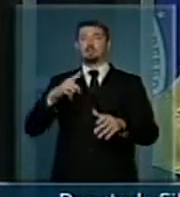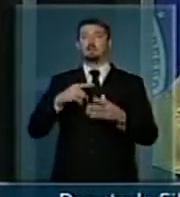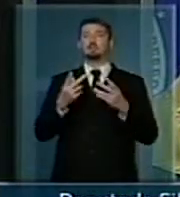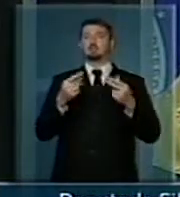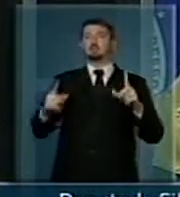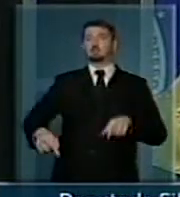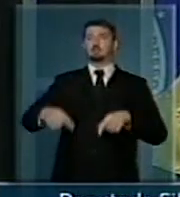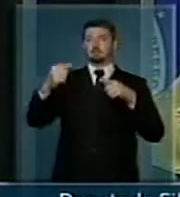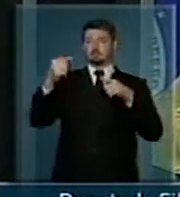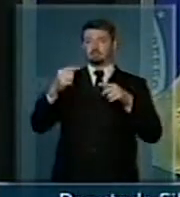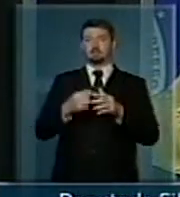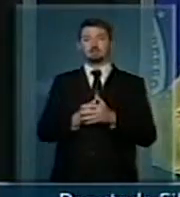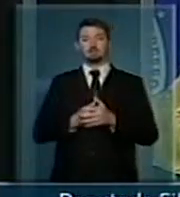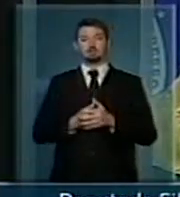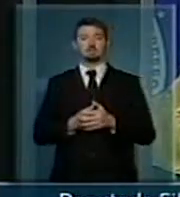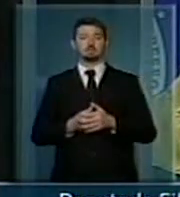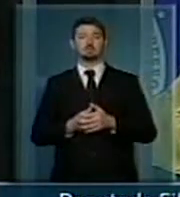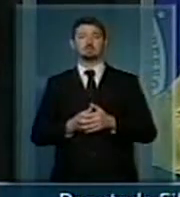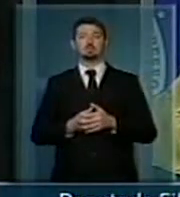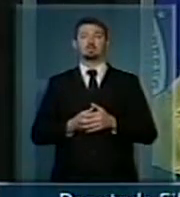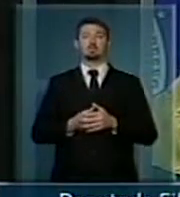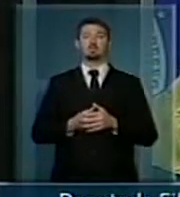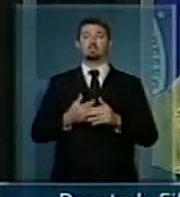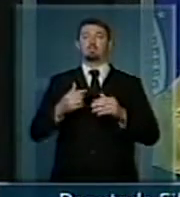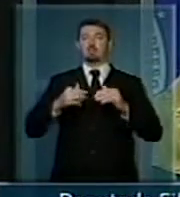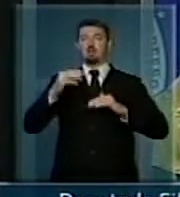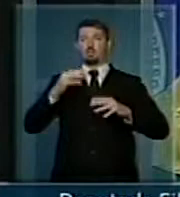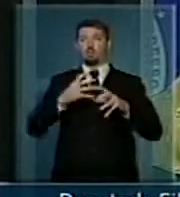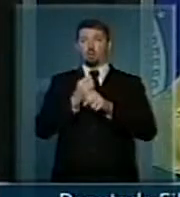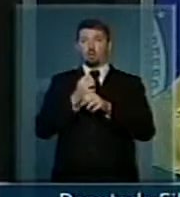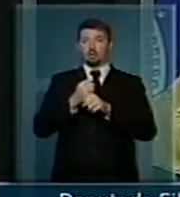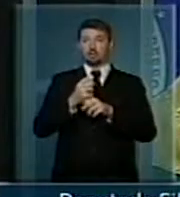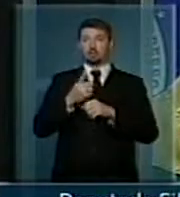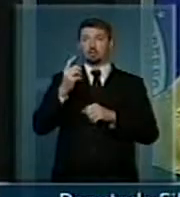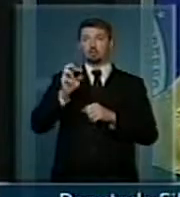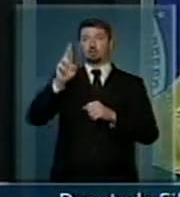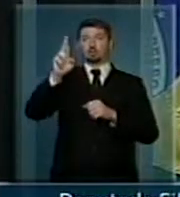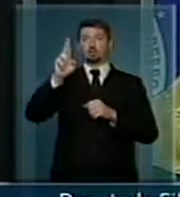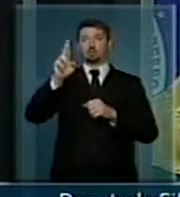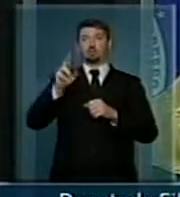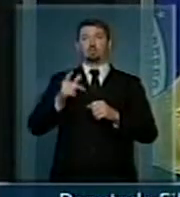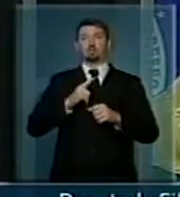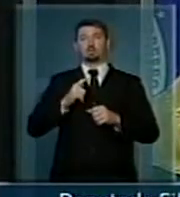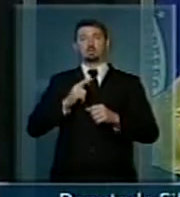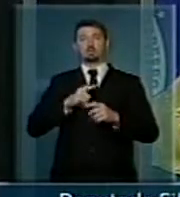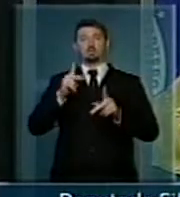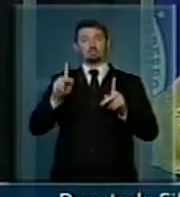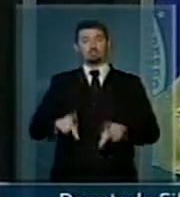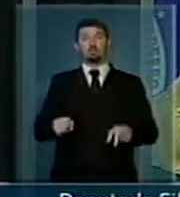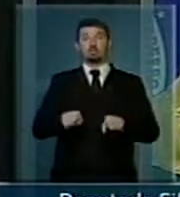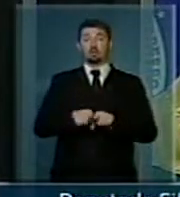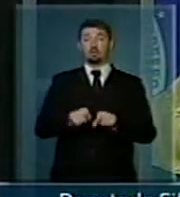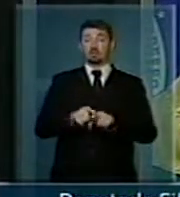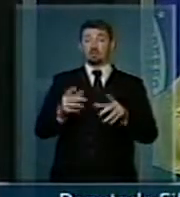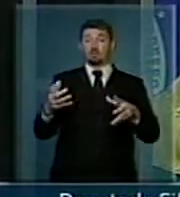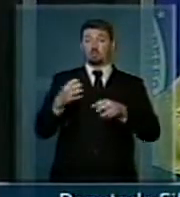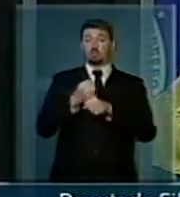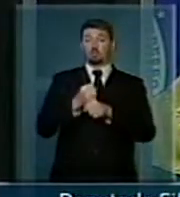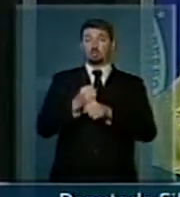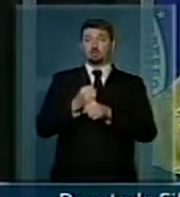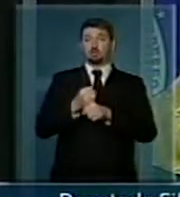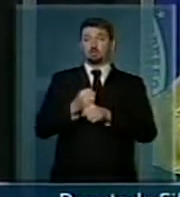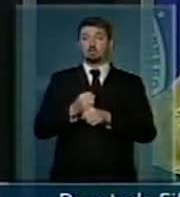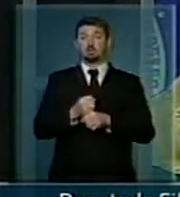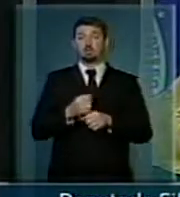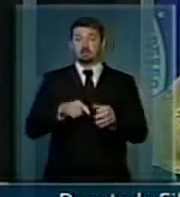grandes desafios. Uma baixa proporção de doutores em relação à população e a baixa interação entre